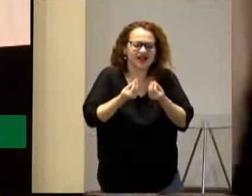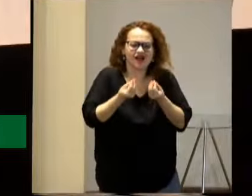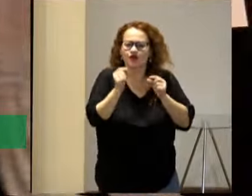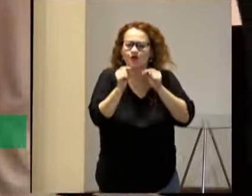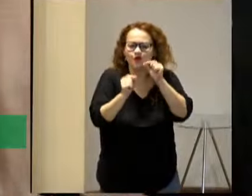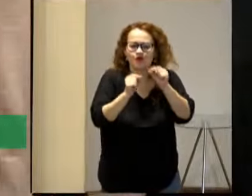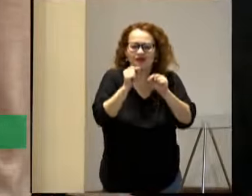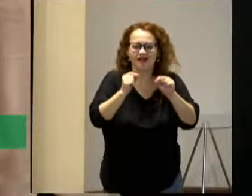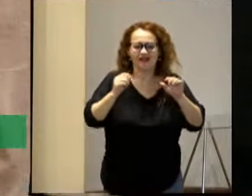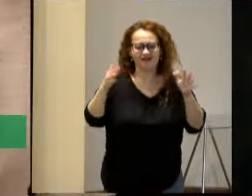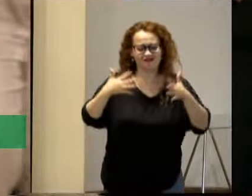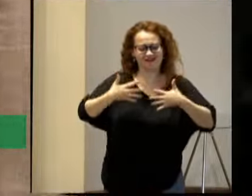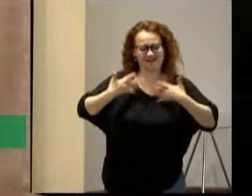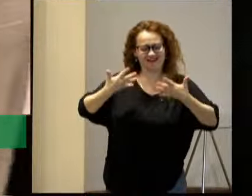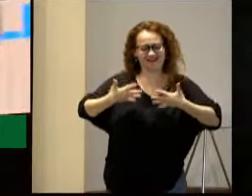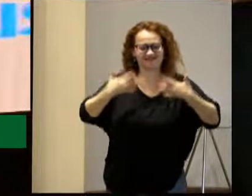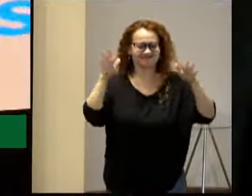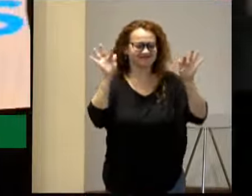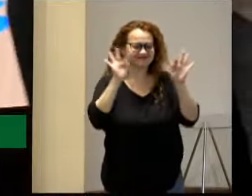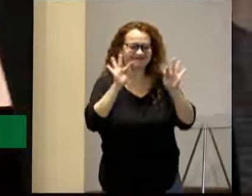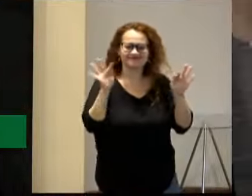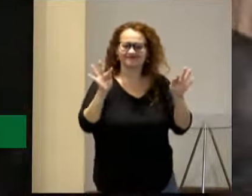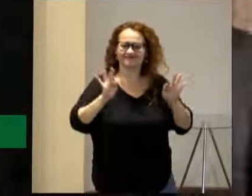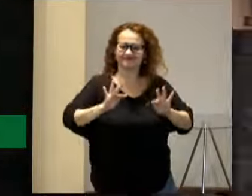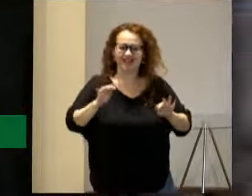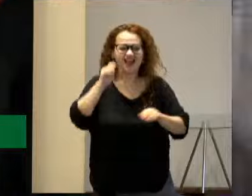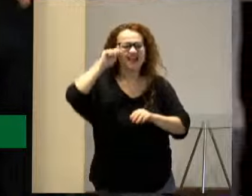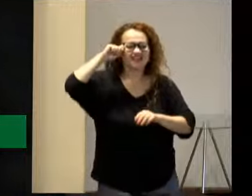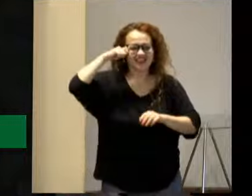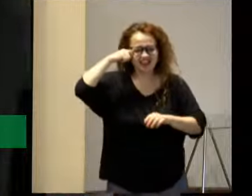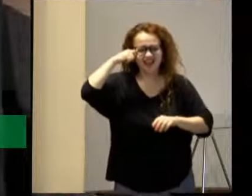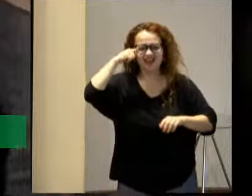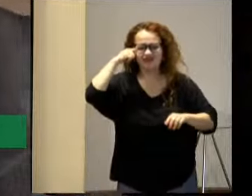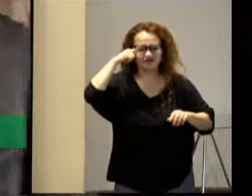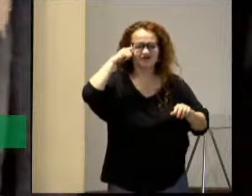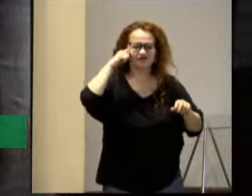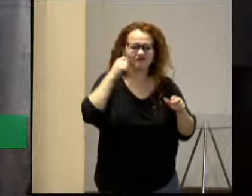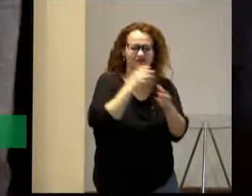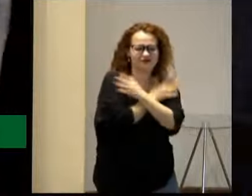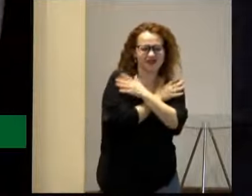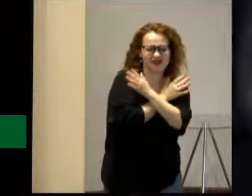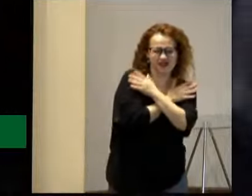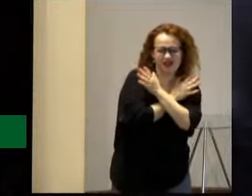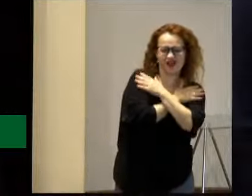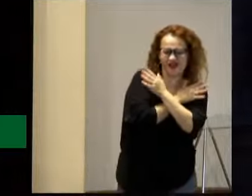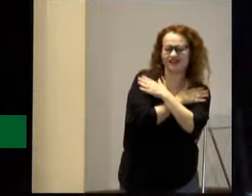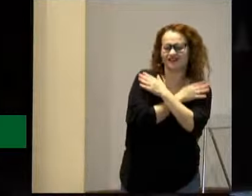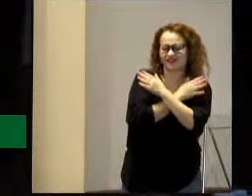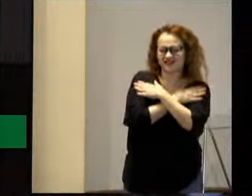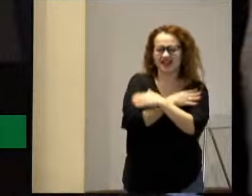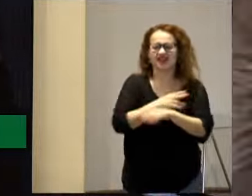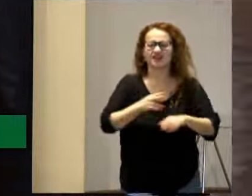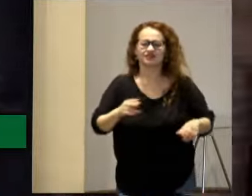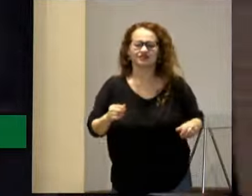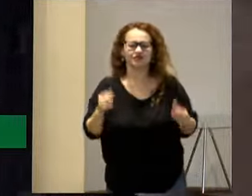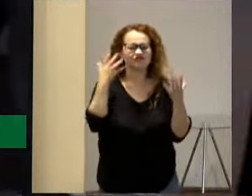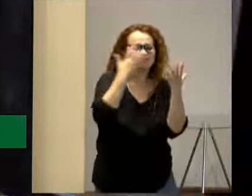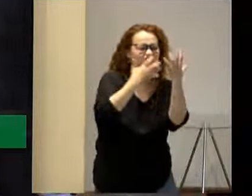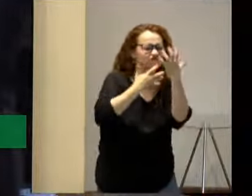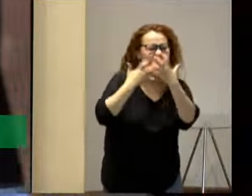Traz felicidade. Negro sem emprego fica sem